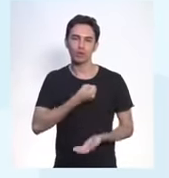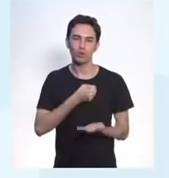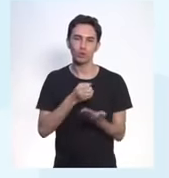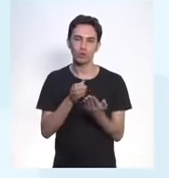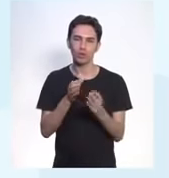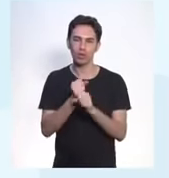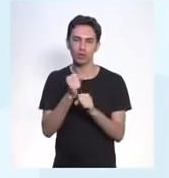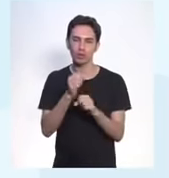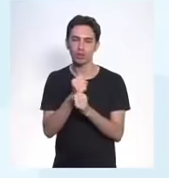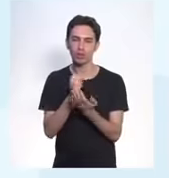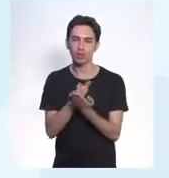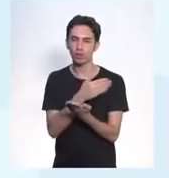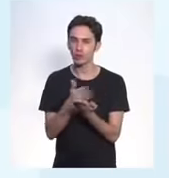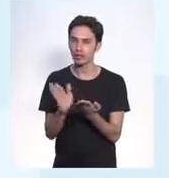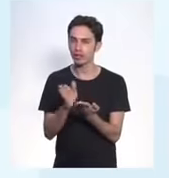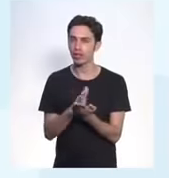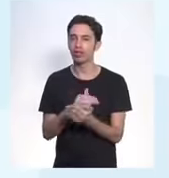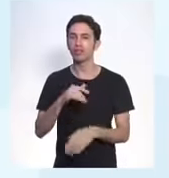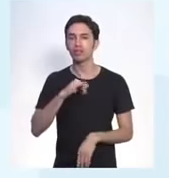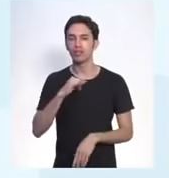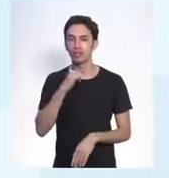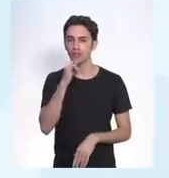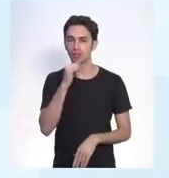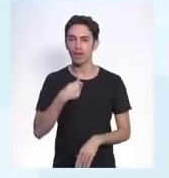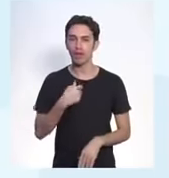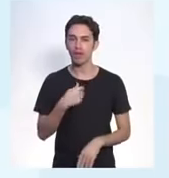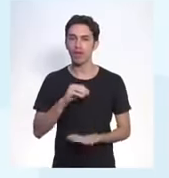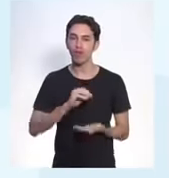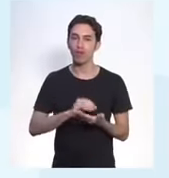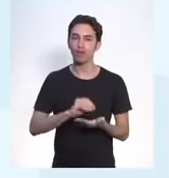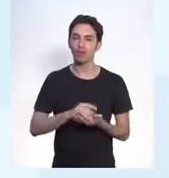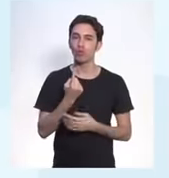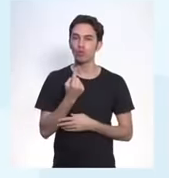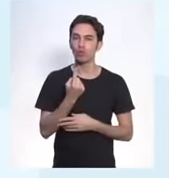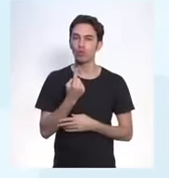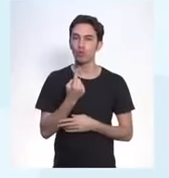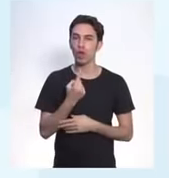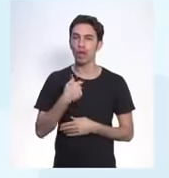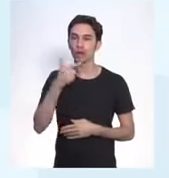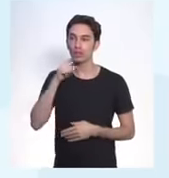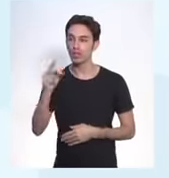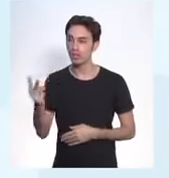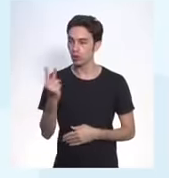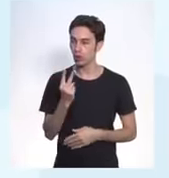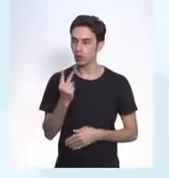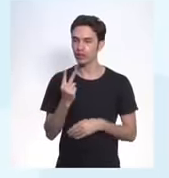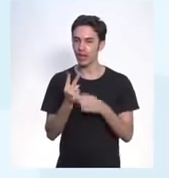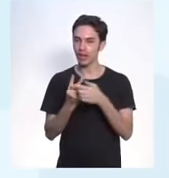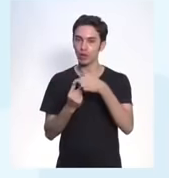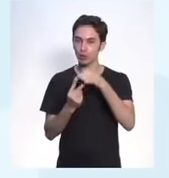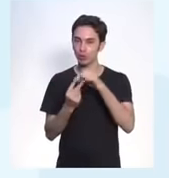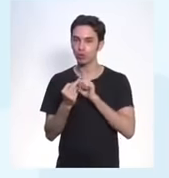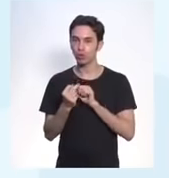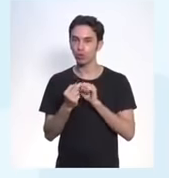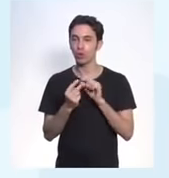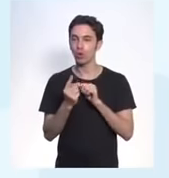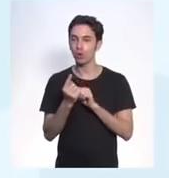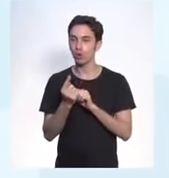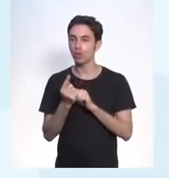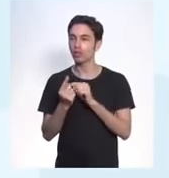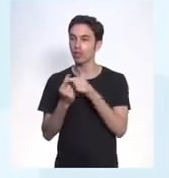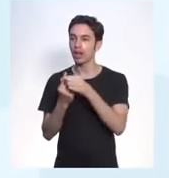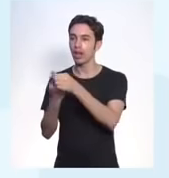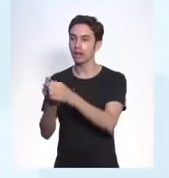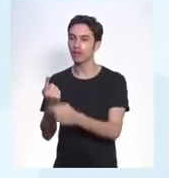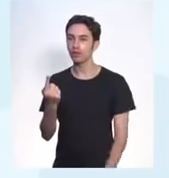e pago eu vou ficar com real né então não sobra um tão sobrou aqui é um outro par ordenado 3